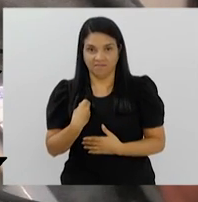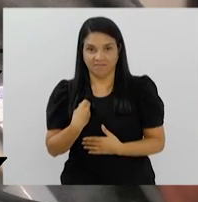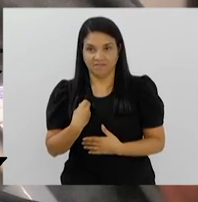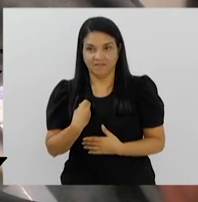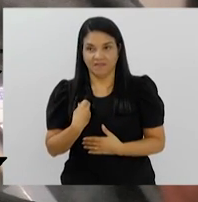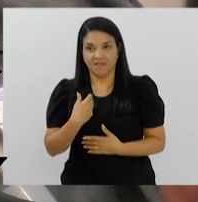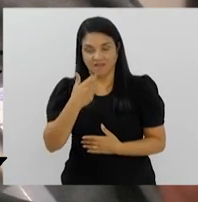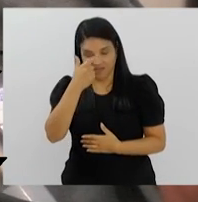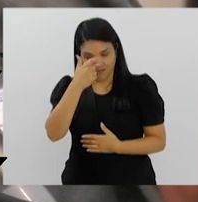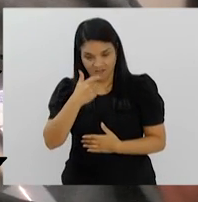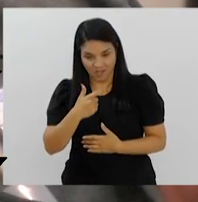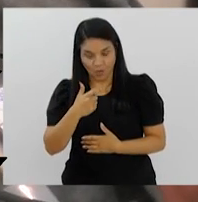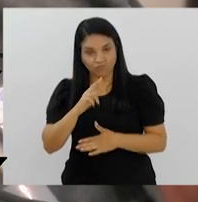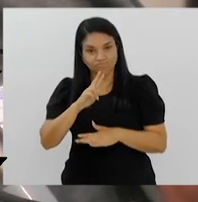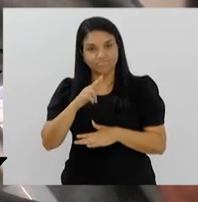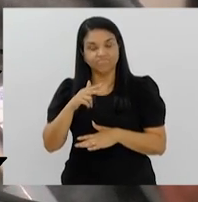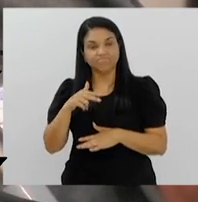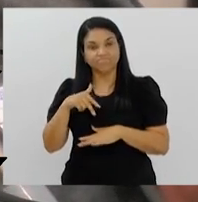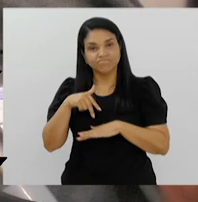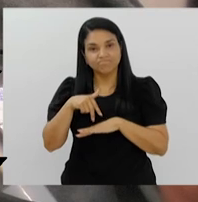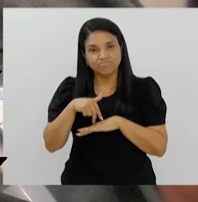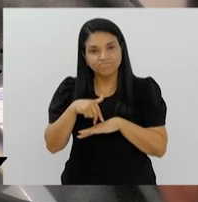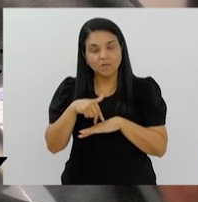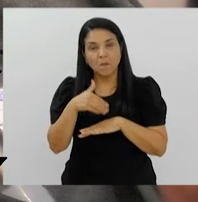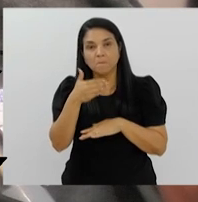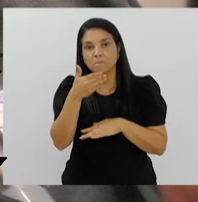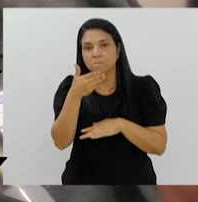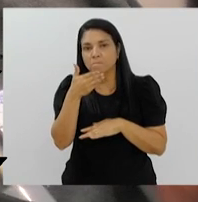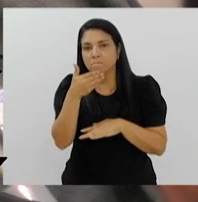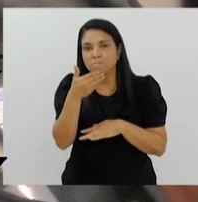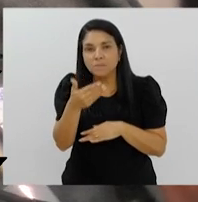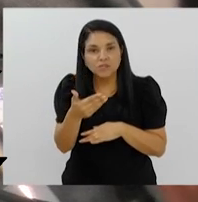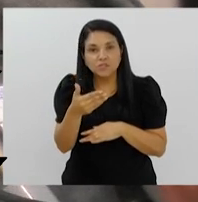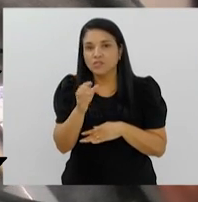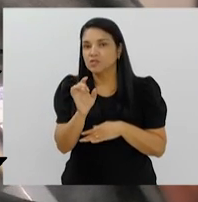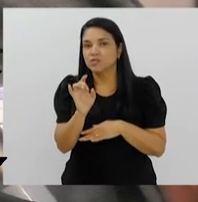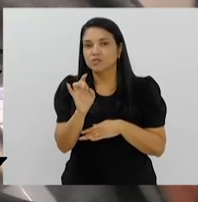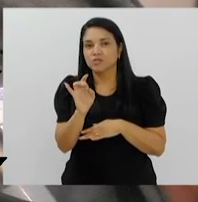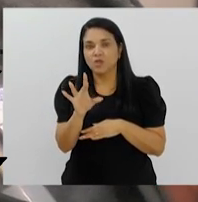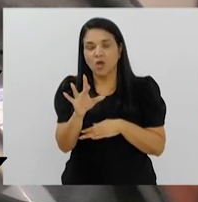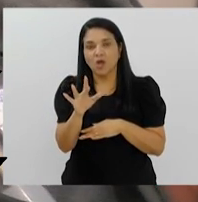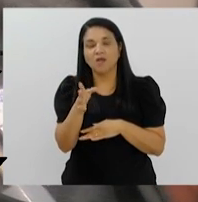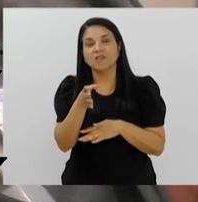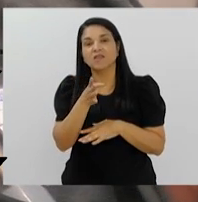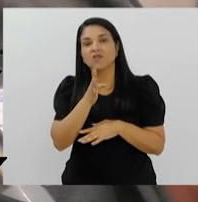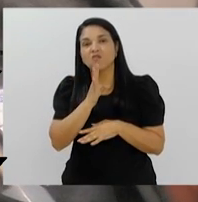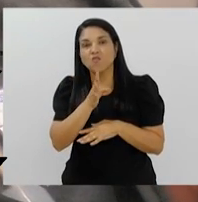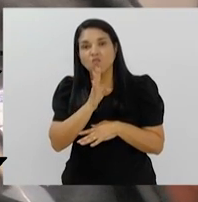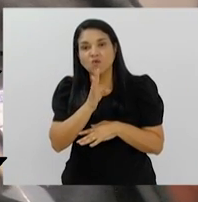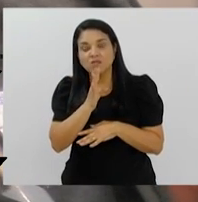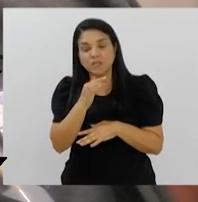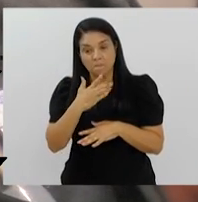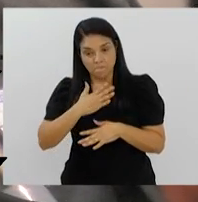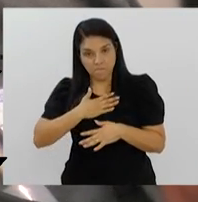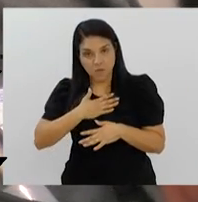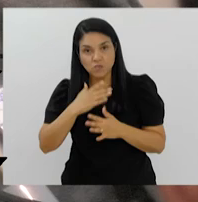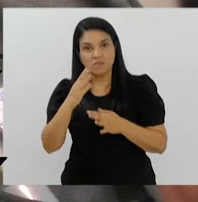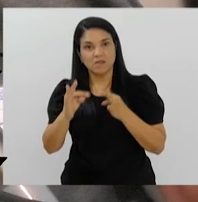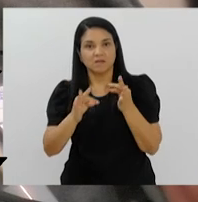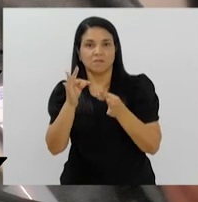eu venho aqui pedindo somente isso que reconheçam o meu